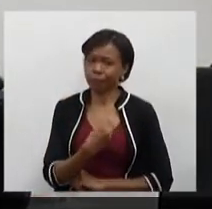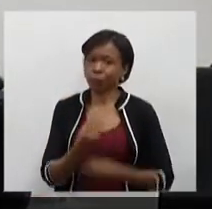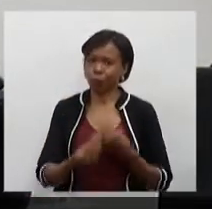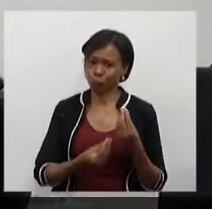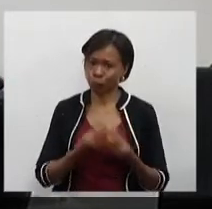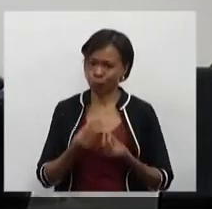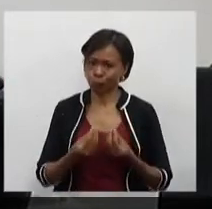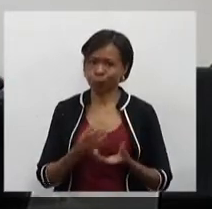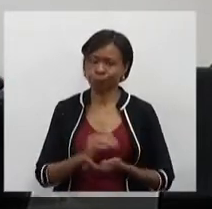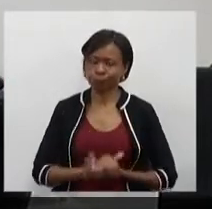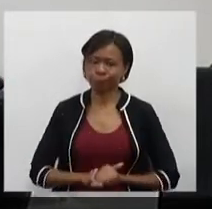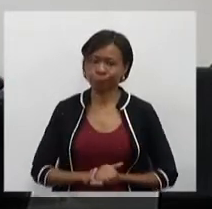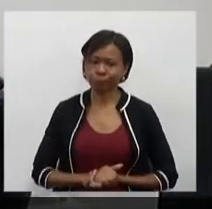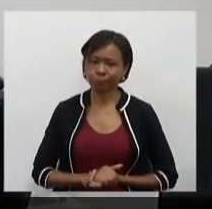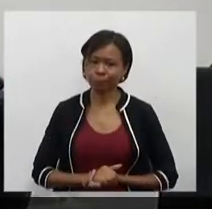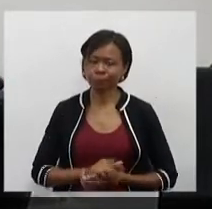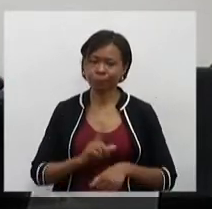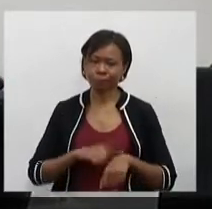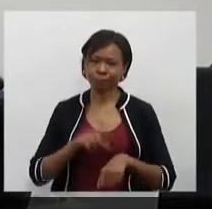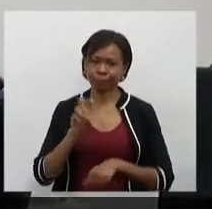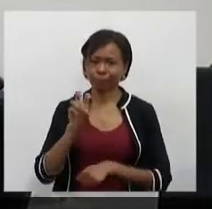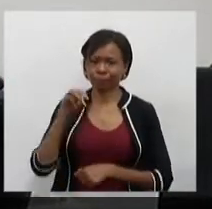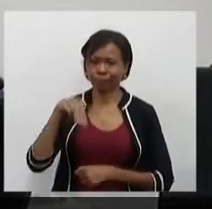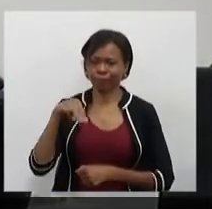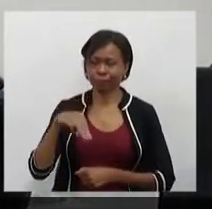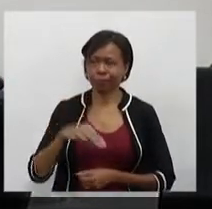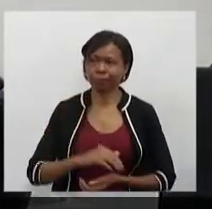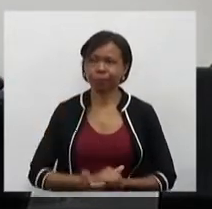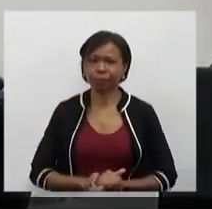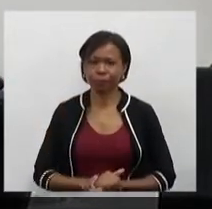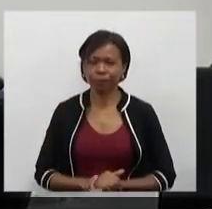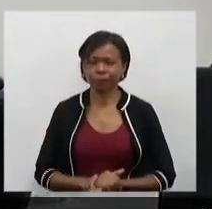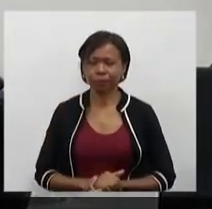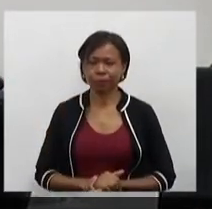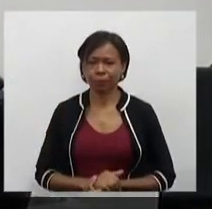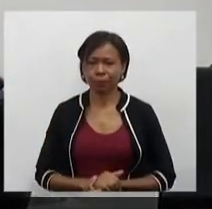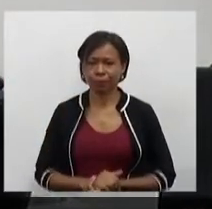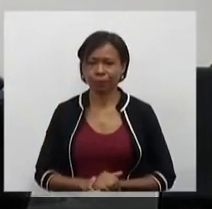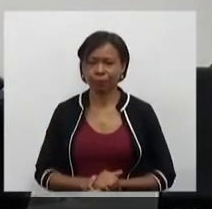saúde. 5 minutos, Regina.